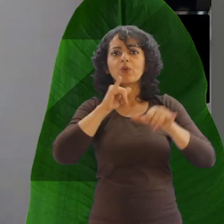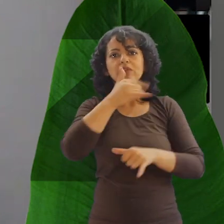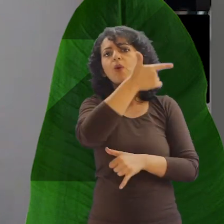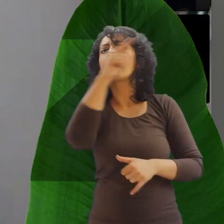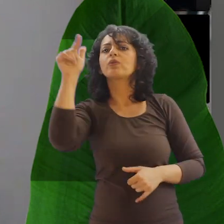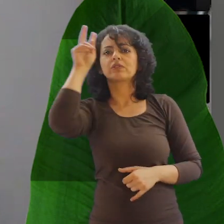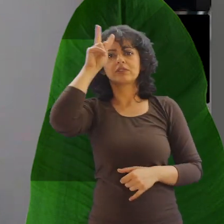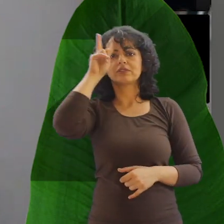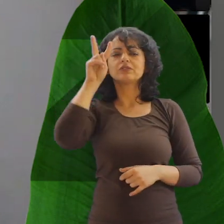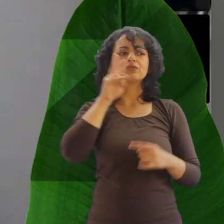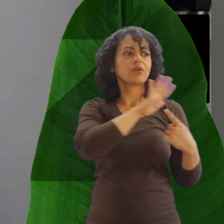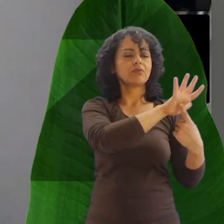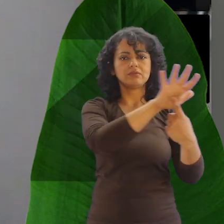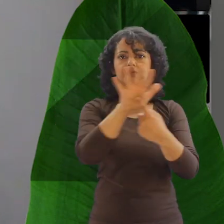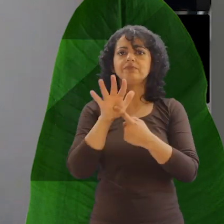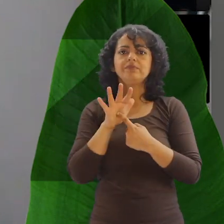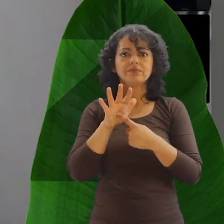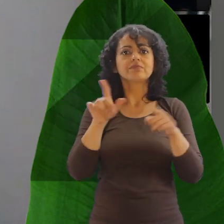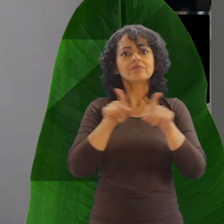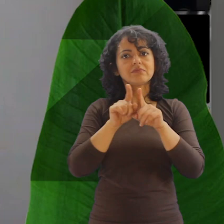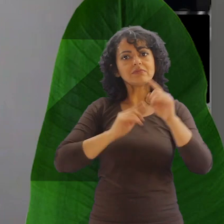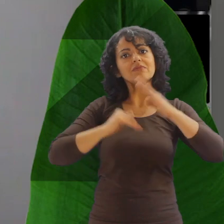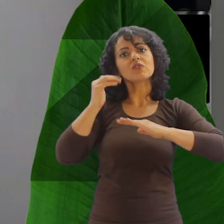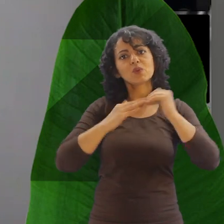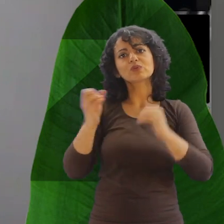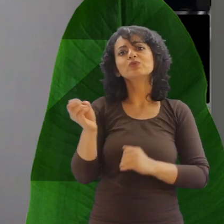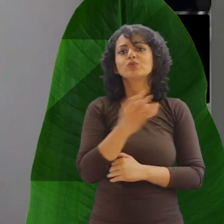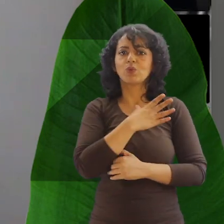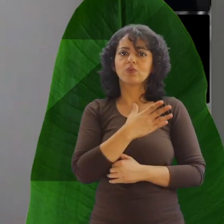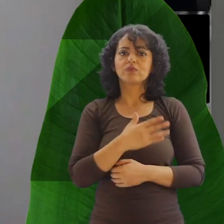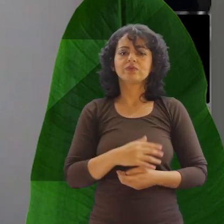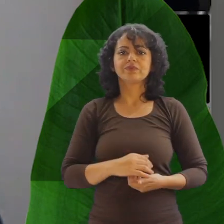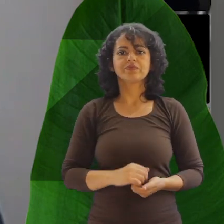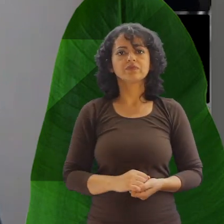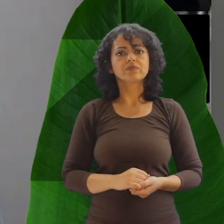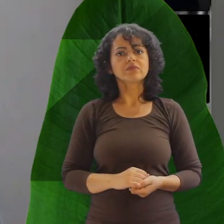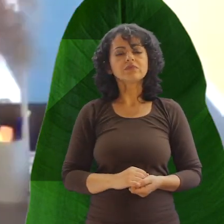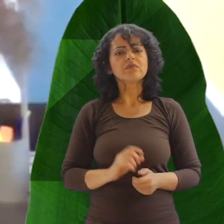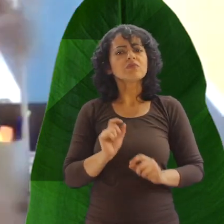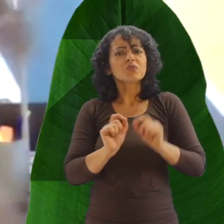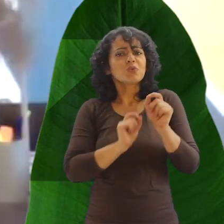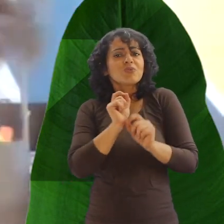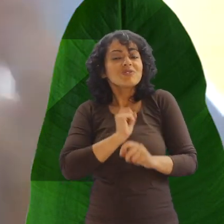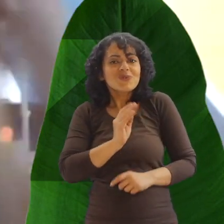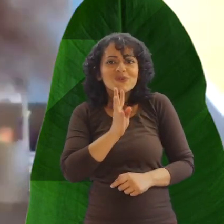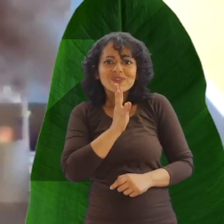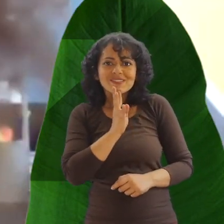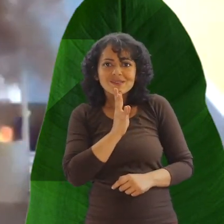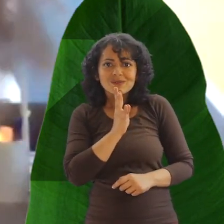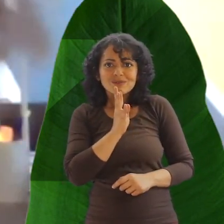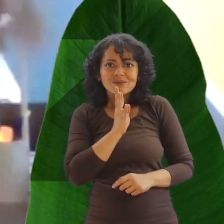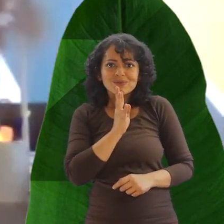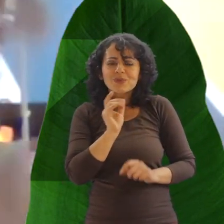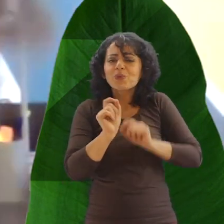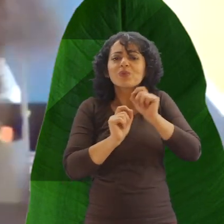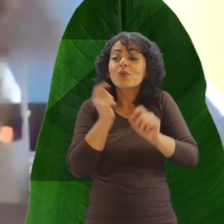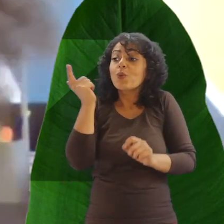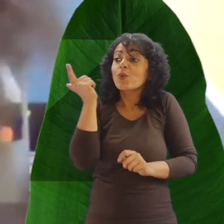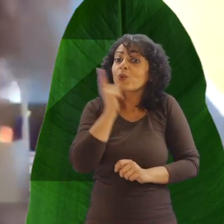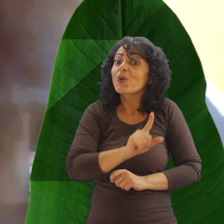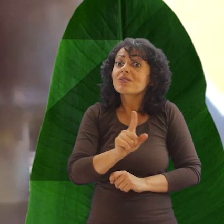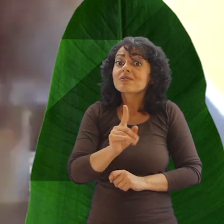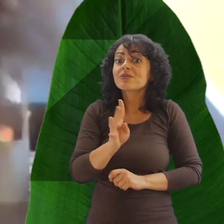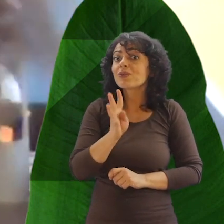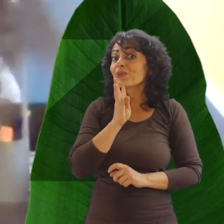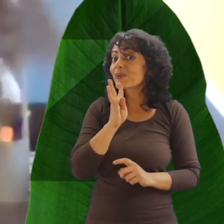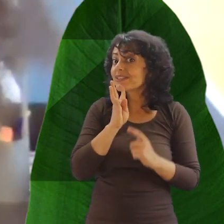gente precisa contar outras histórias e reconstruir essas histórias. O que é que eu conheço? O que é que eu consigo